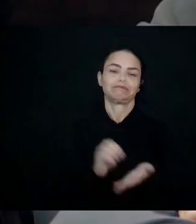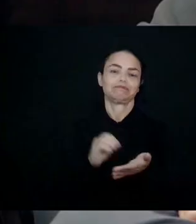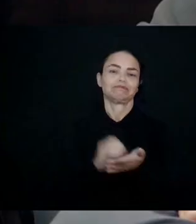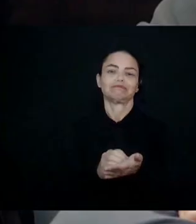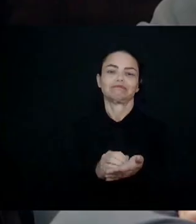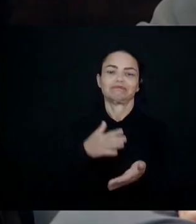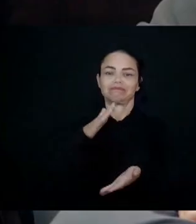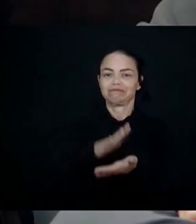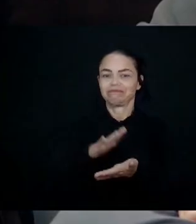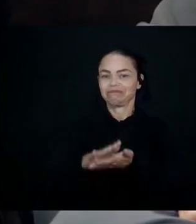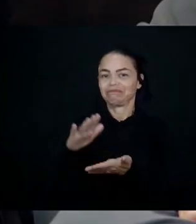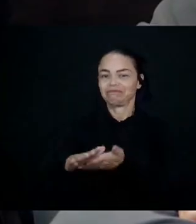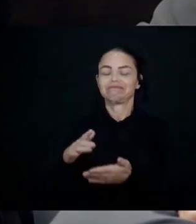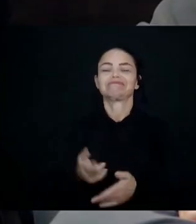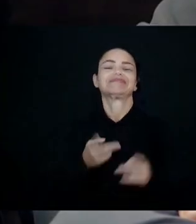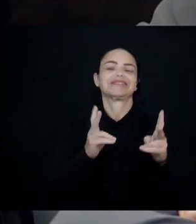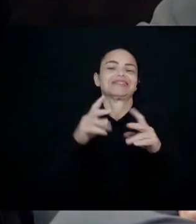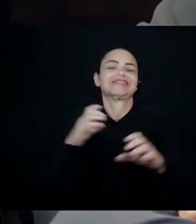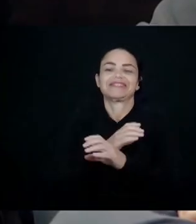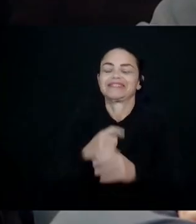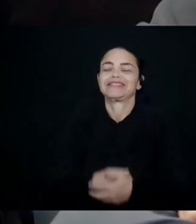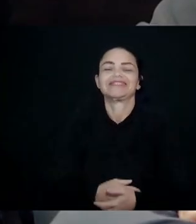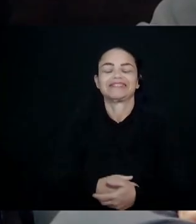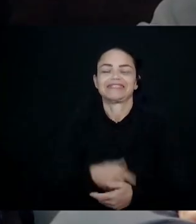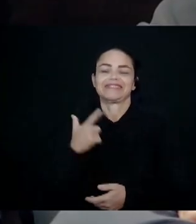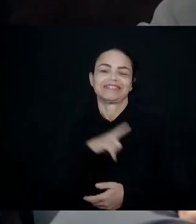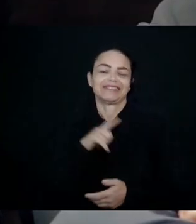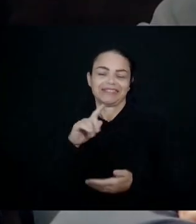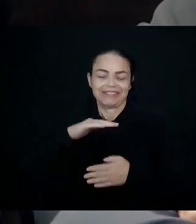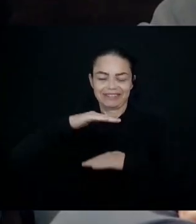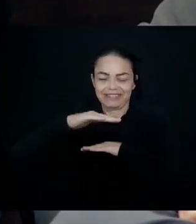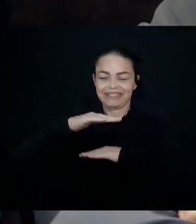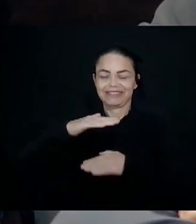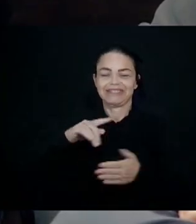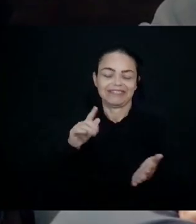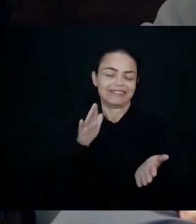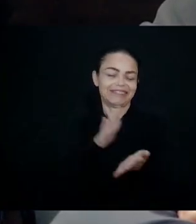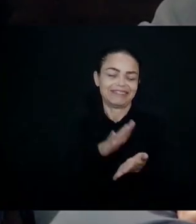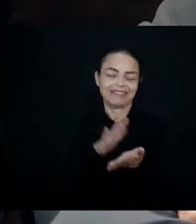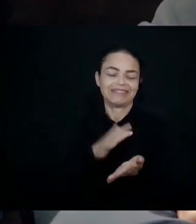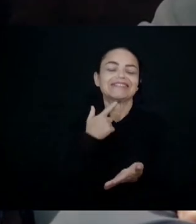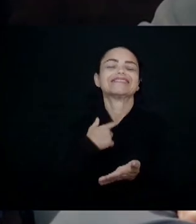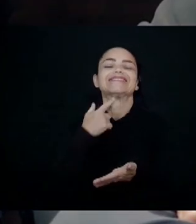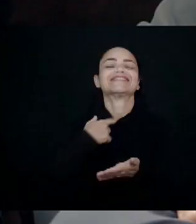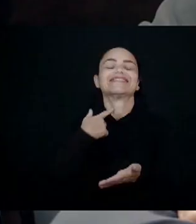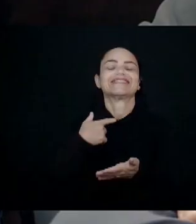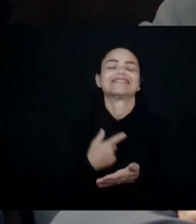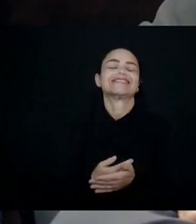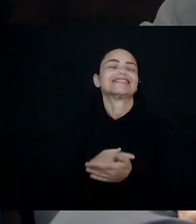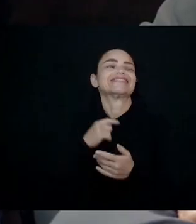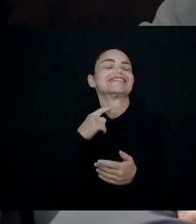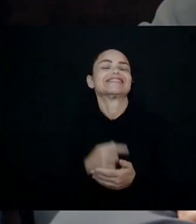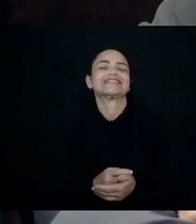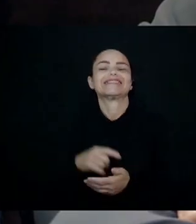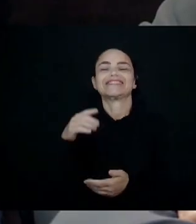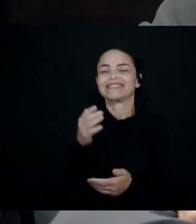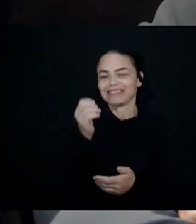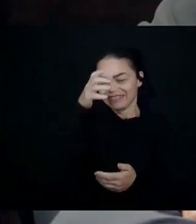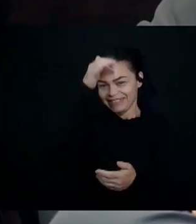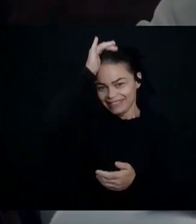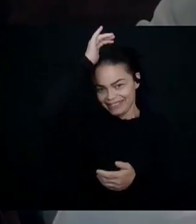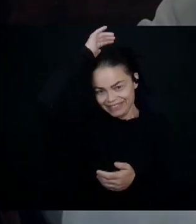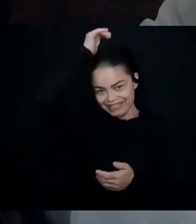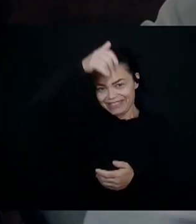ainda Sério? bem. Só que sempre tem aquela figurinha que você mais almeja, né? Aquela figurinha do Neymar. Então,